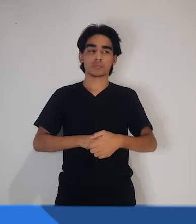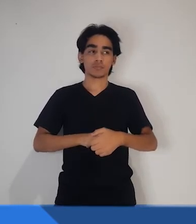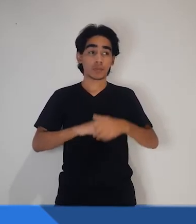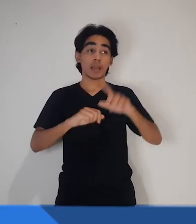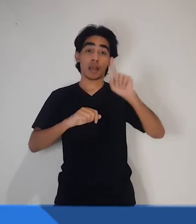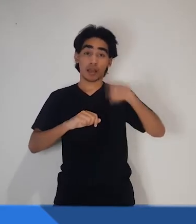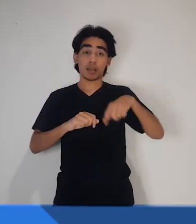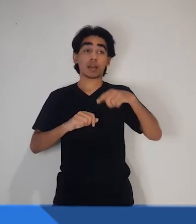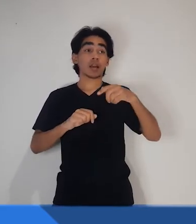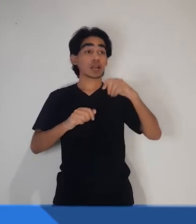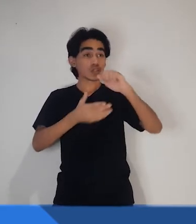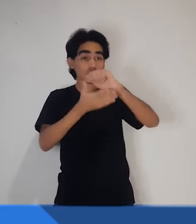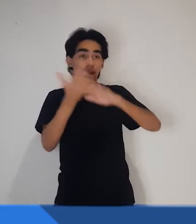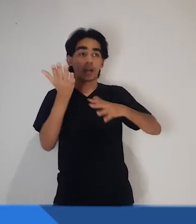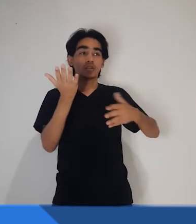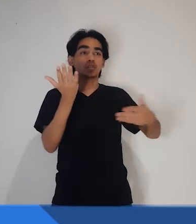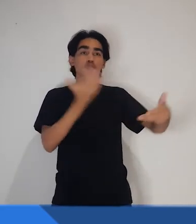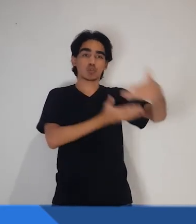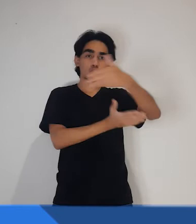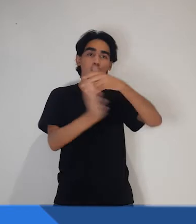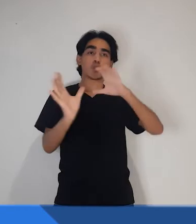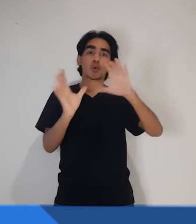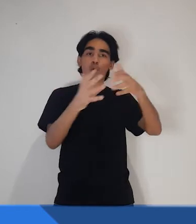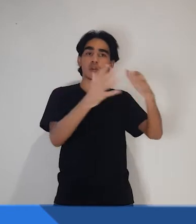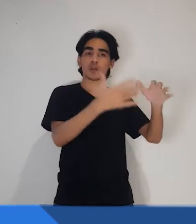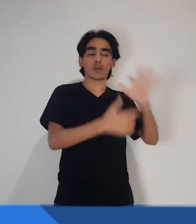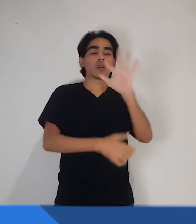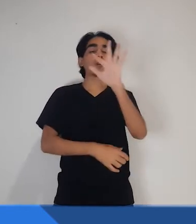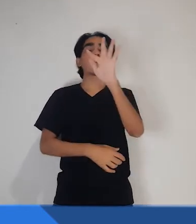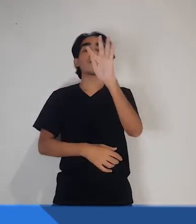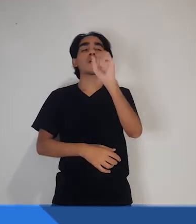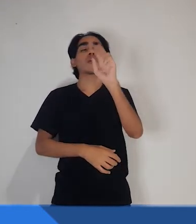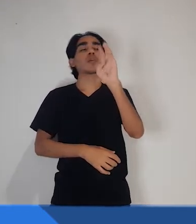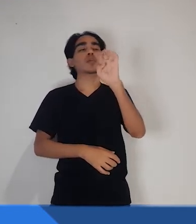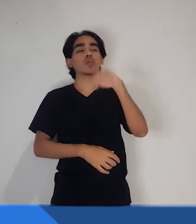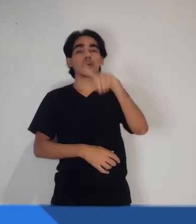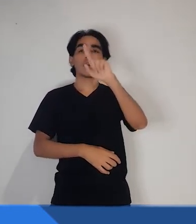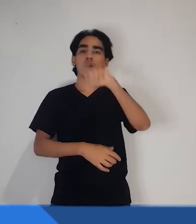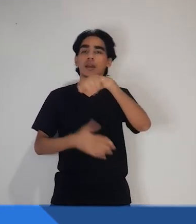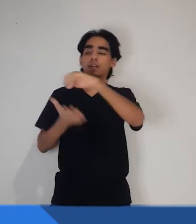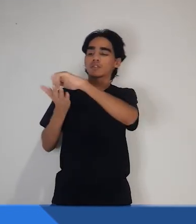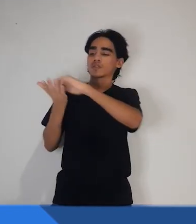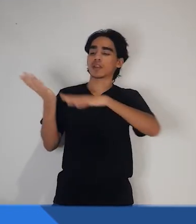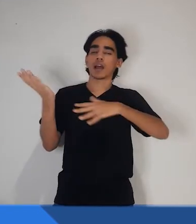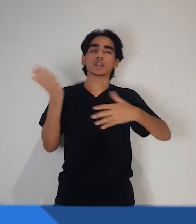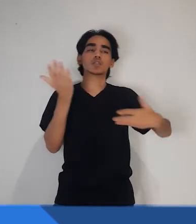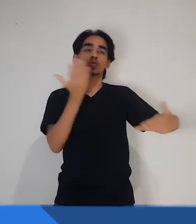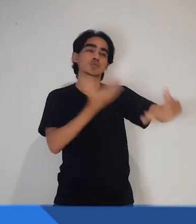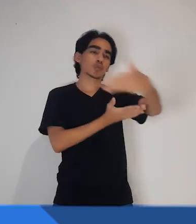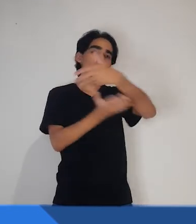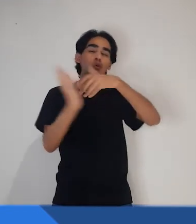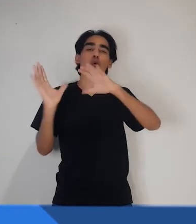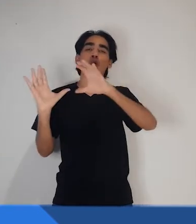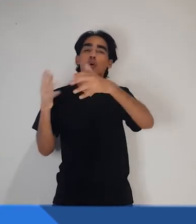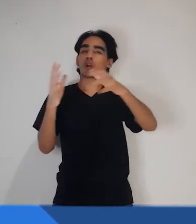uma atividade coletiva. O fórum é uma atividade coletiva também.